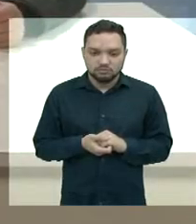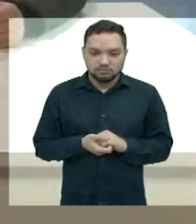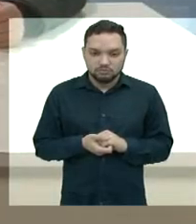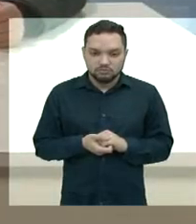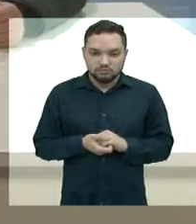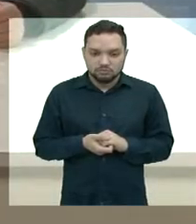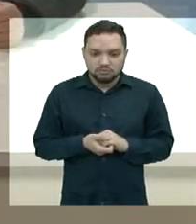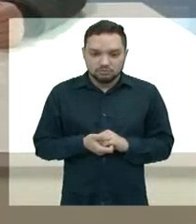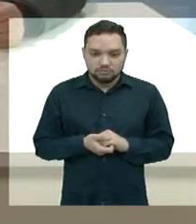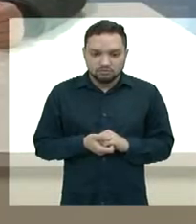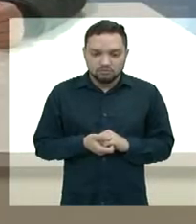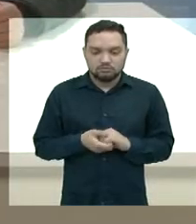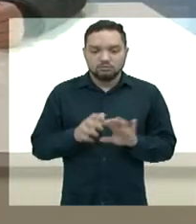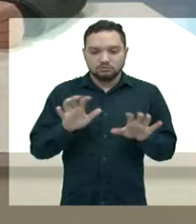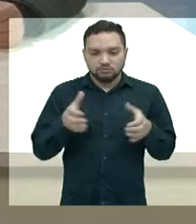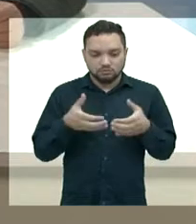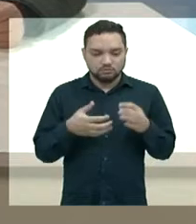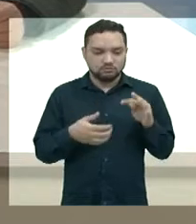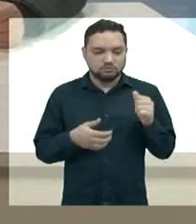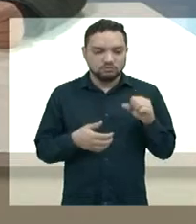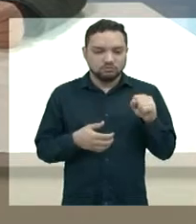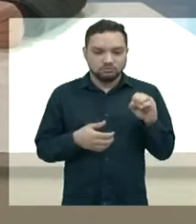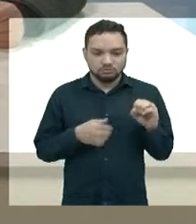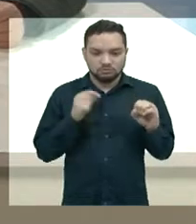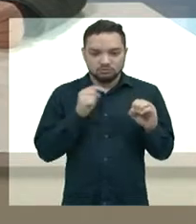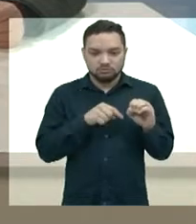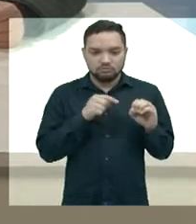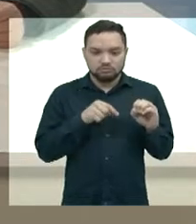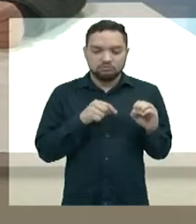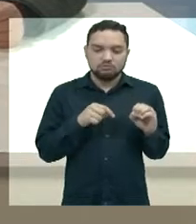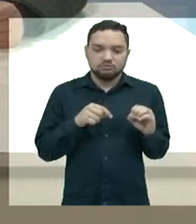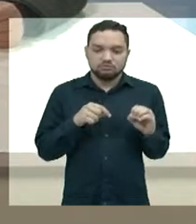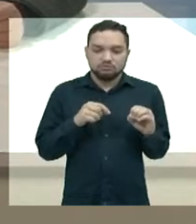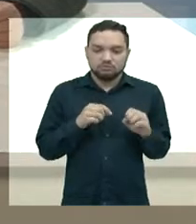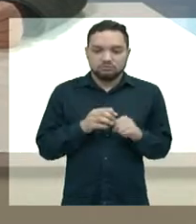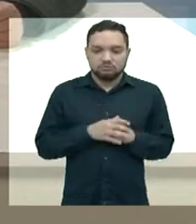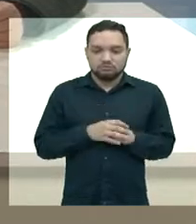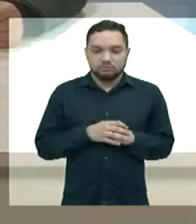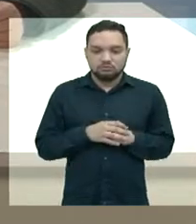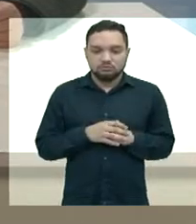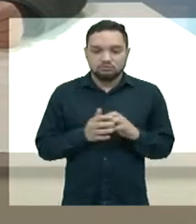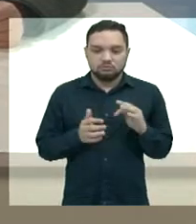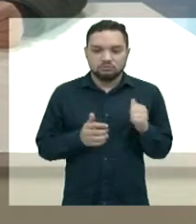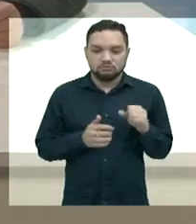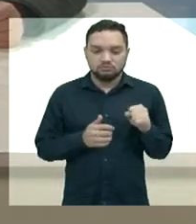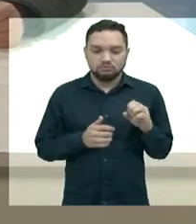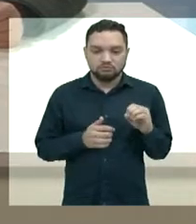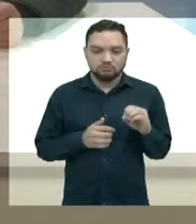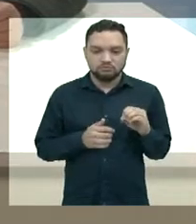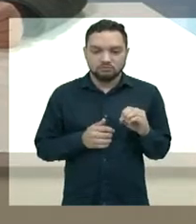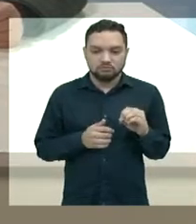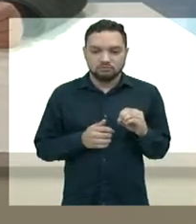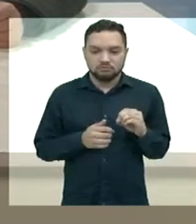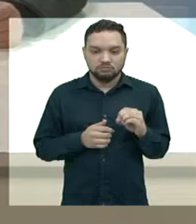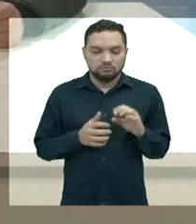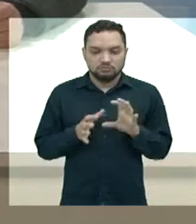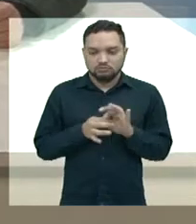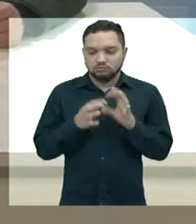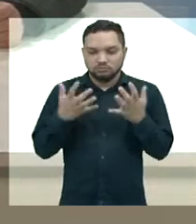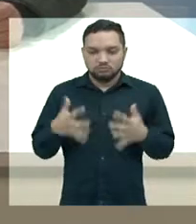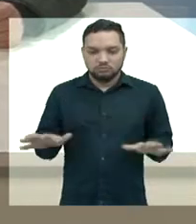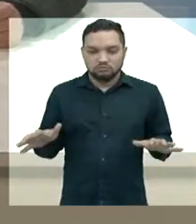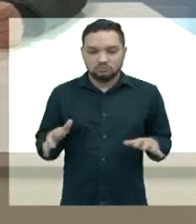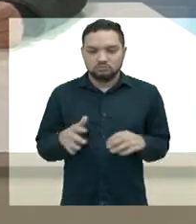liderança política de Tasso Gereissati, você acha que o caminho seria mais ou menos não, esse, o Tasso vai, não leva eles. Ah, é? Eu acho